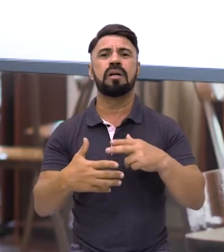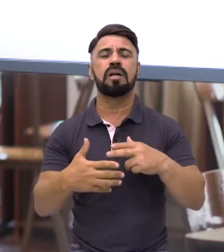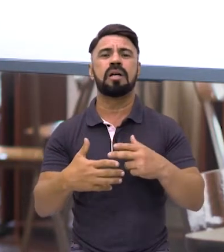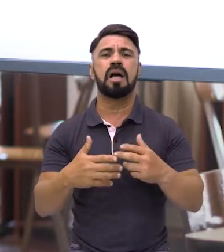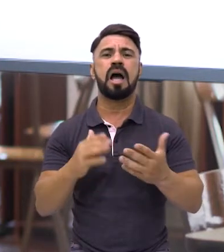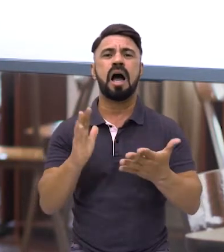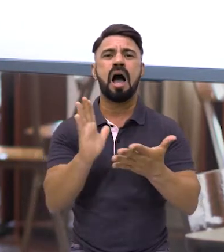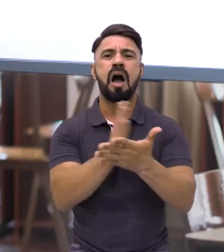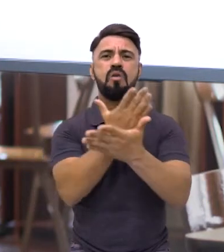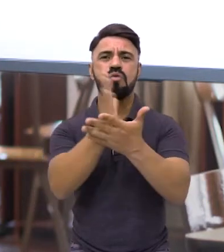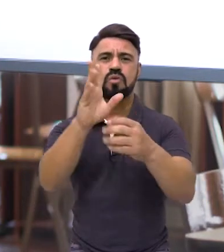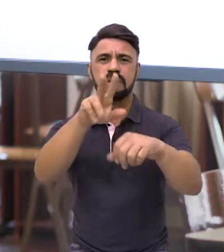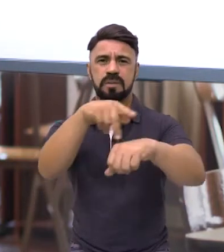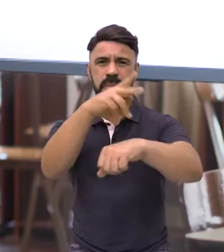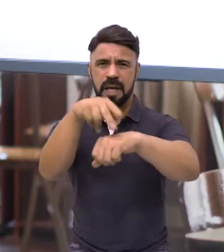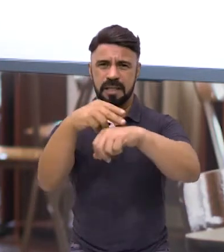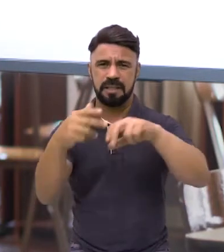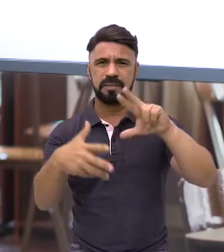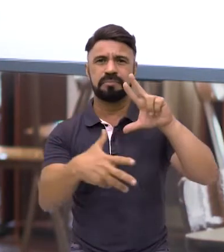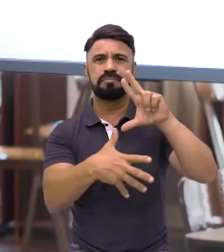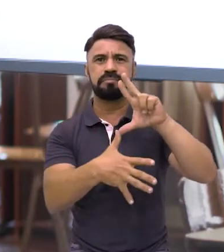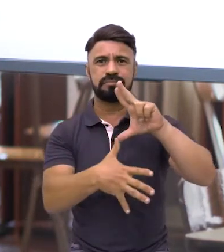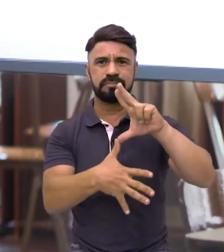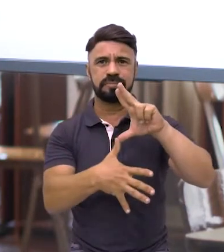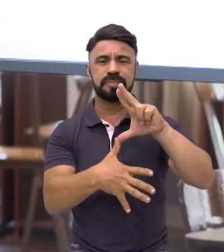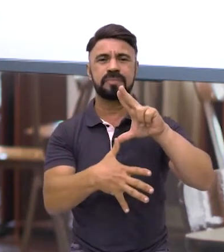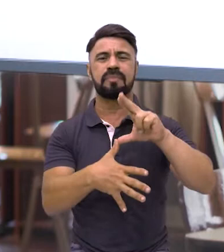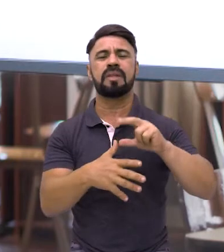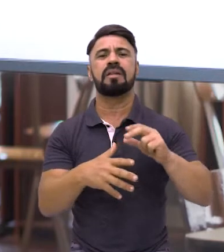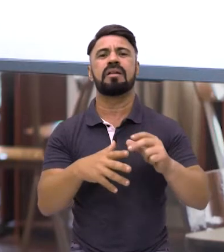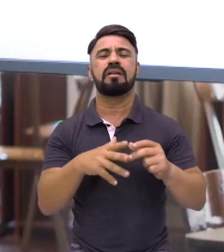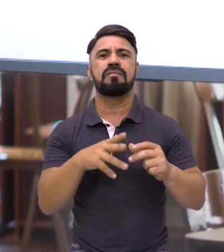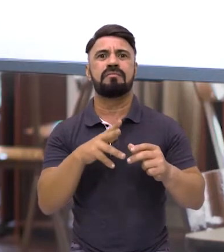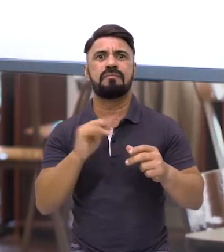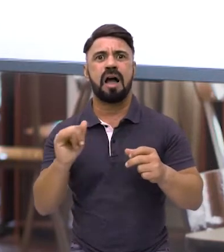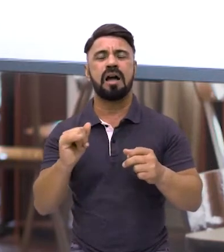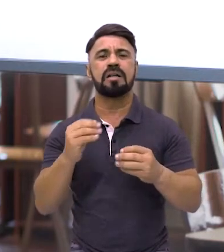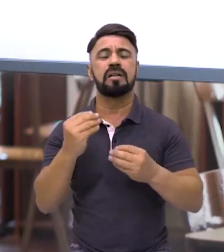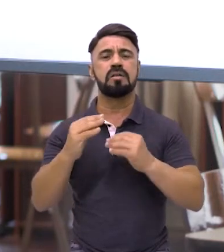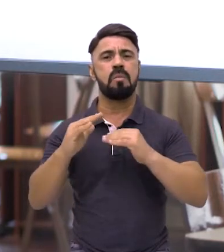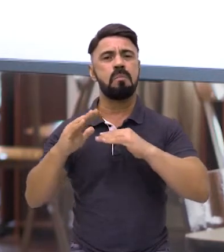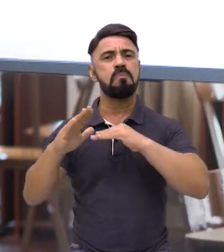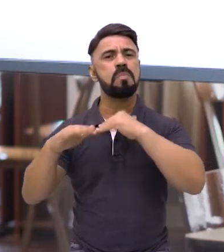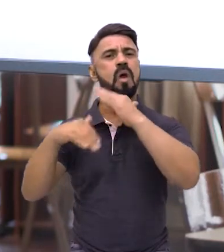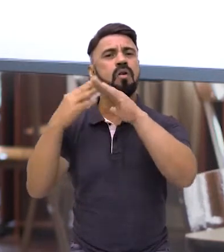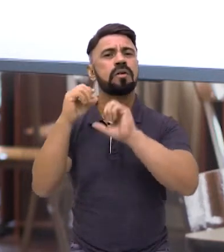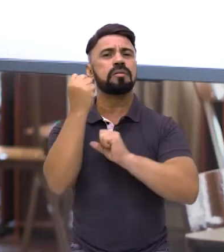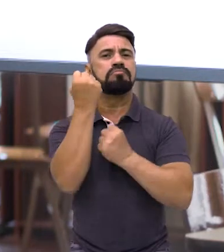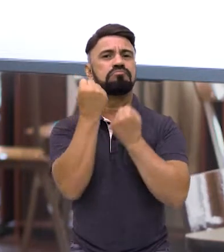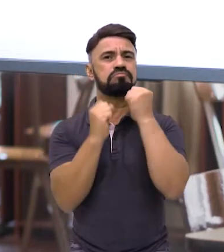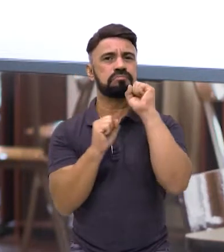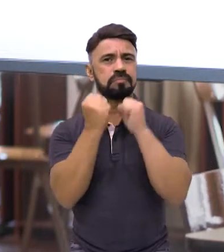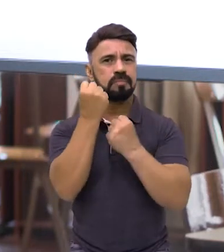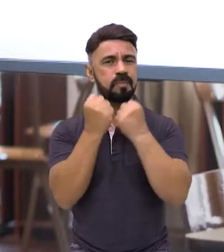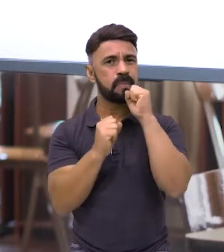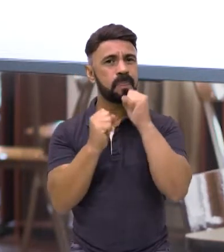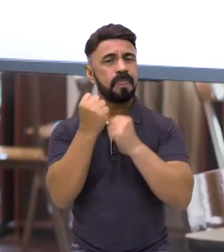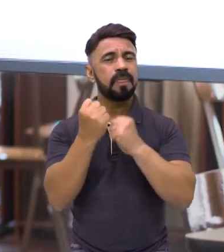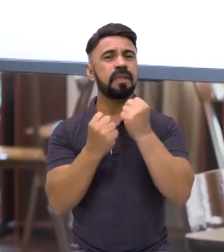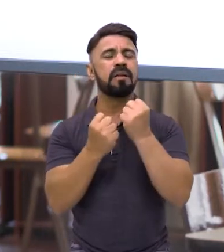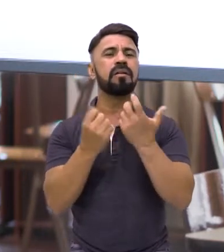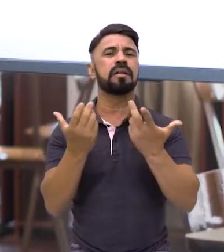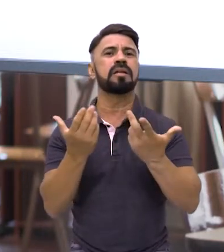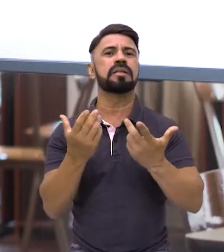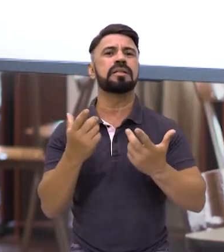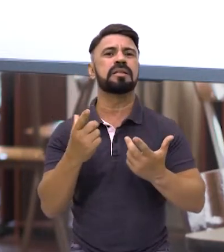melhor, alguns países da América Latina, vão passar pelo processo de industrialização e